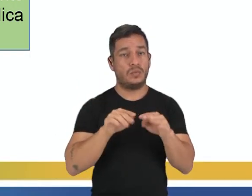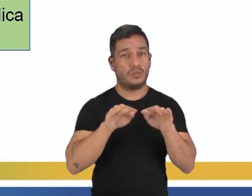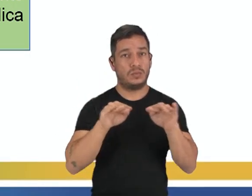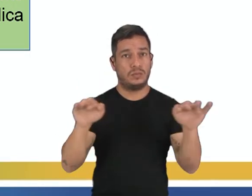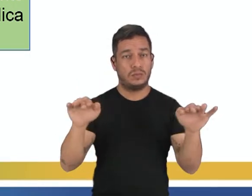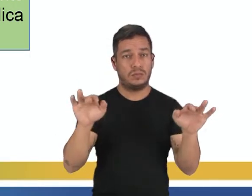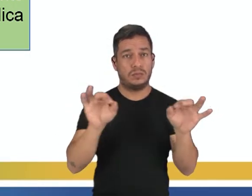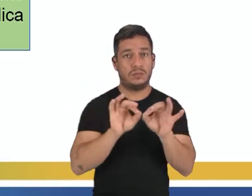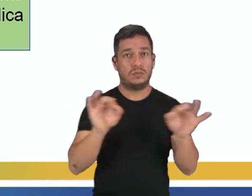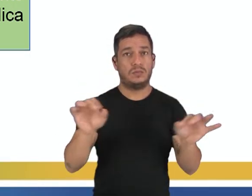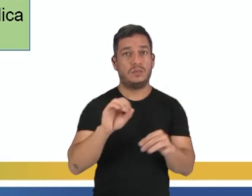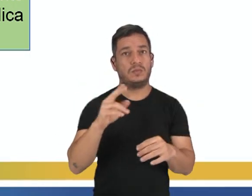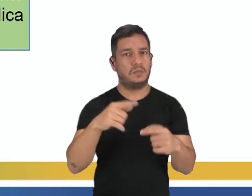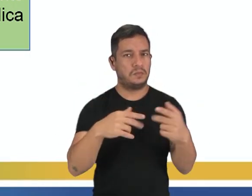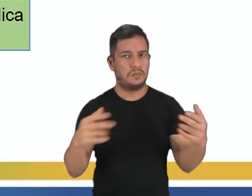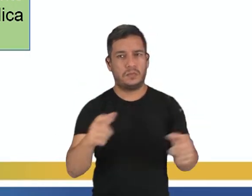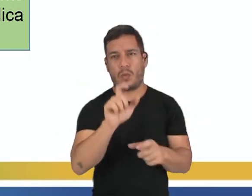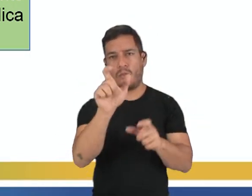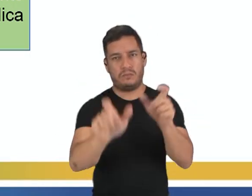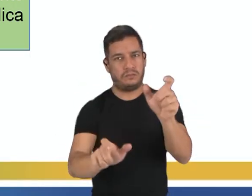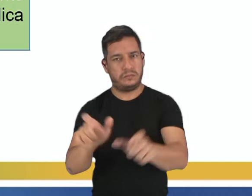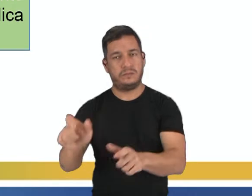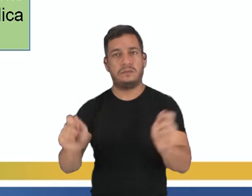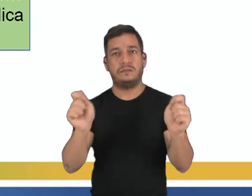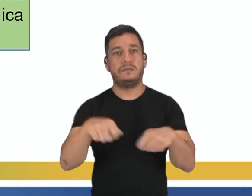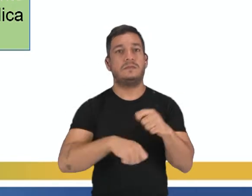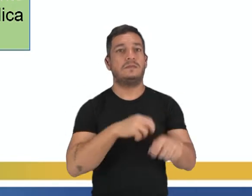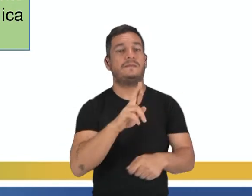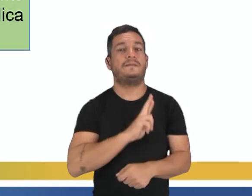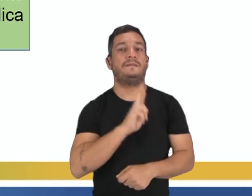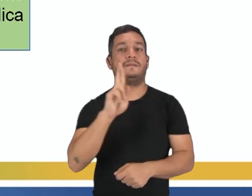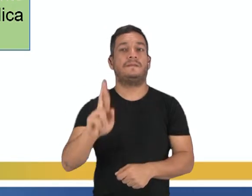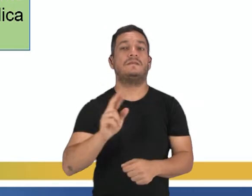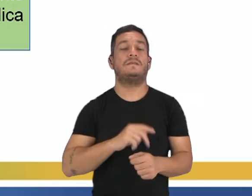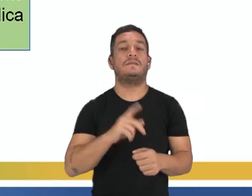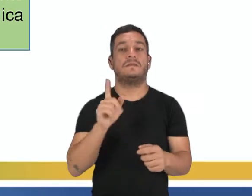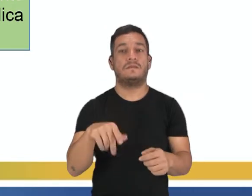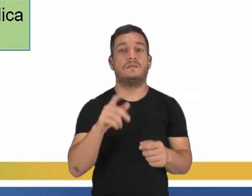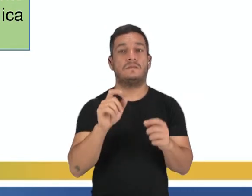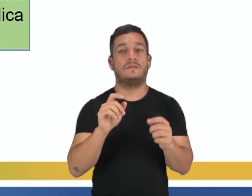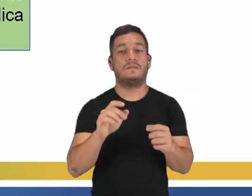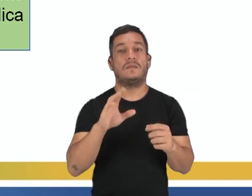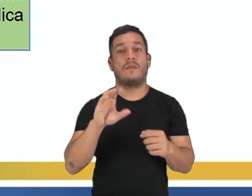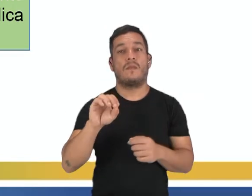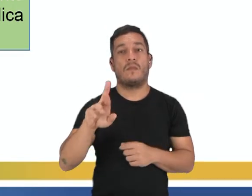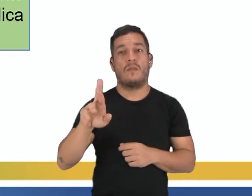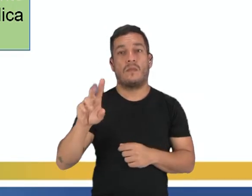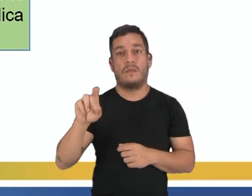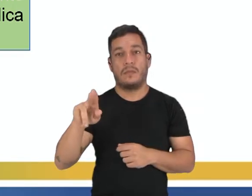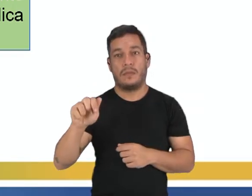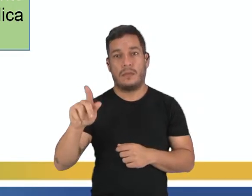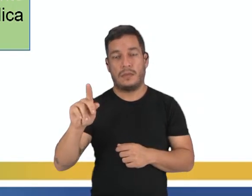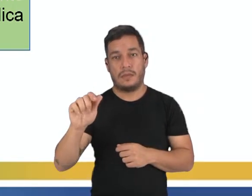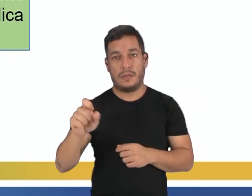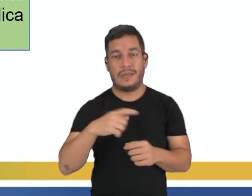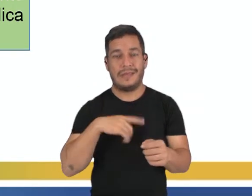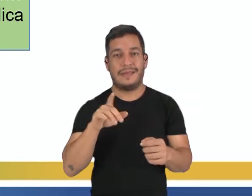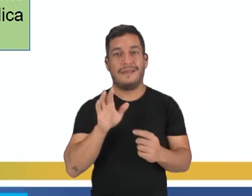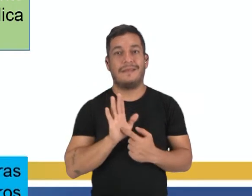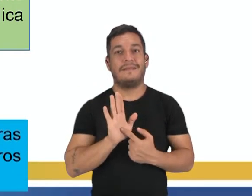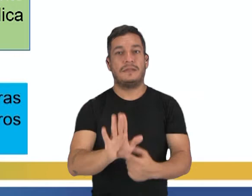plano, objeto ou pessoa, pode ser representado por meio de coordenadas, que indica a